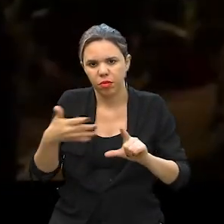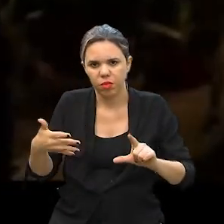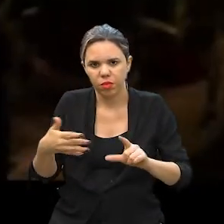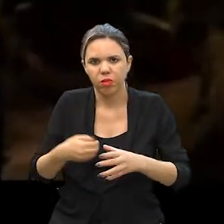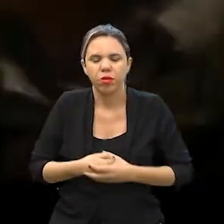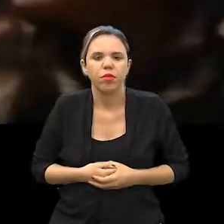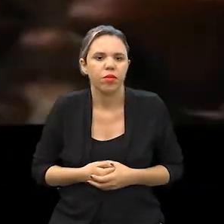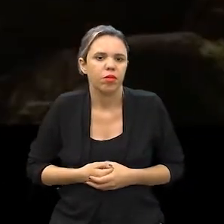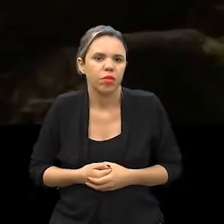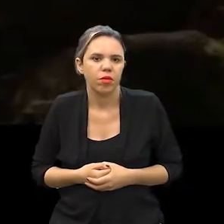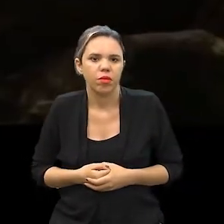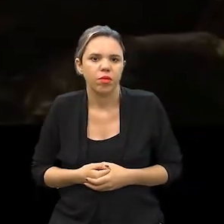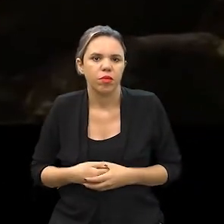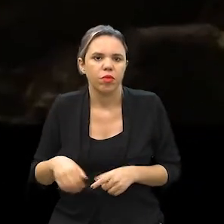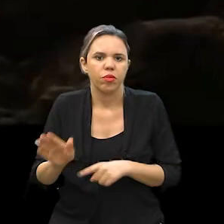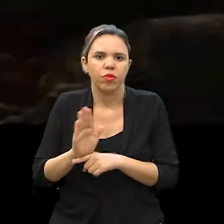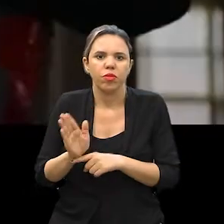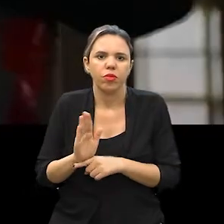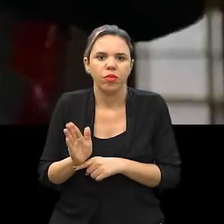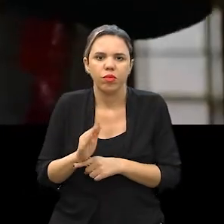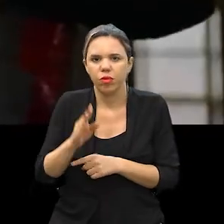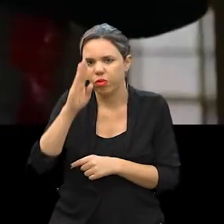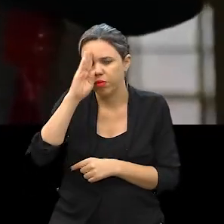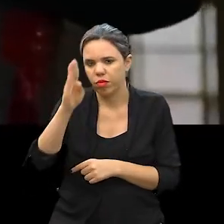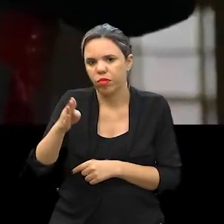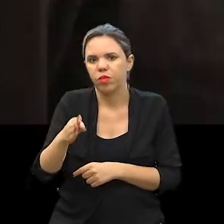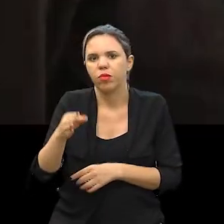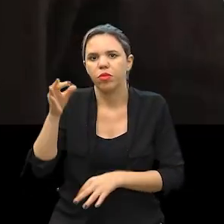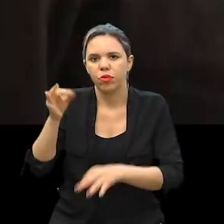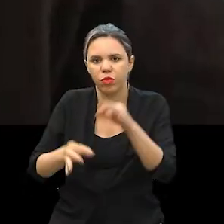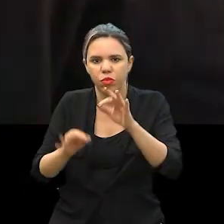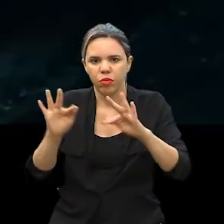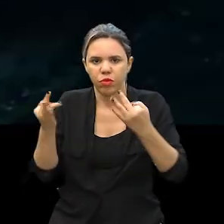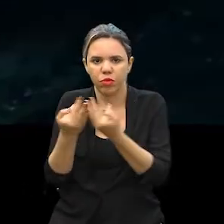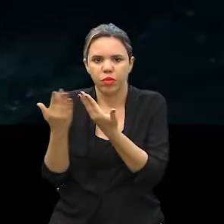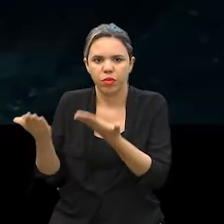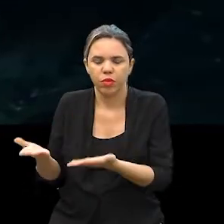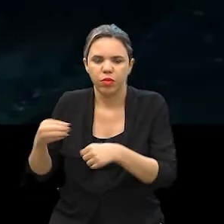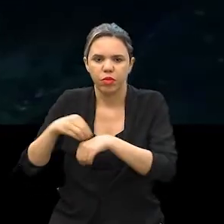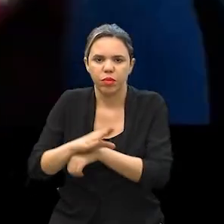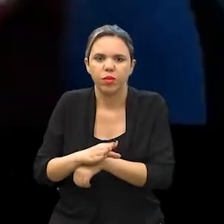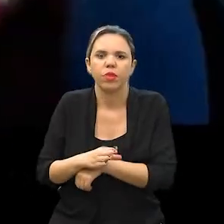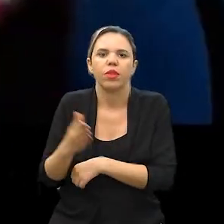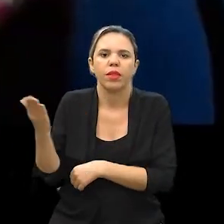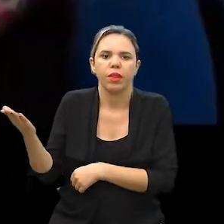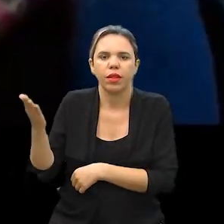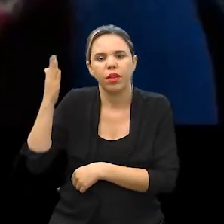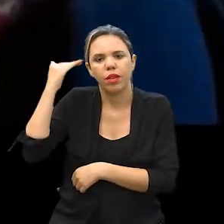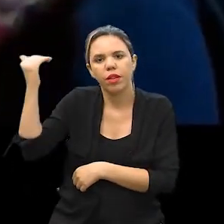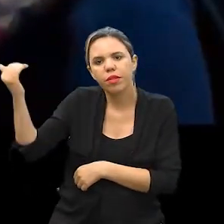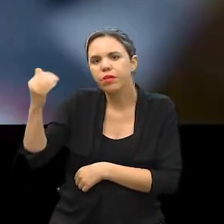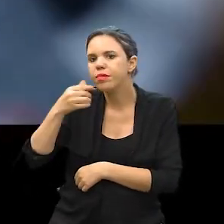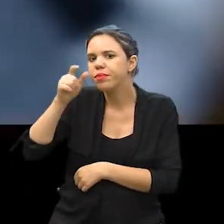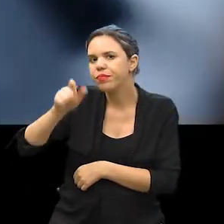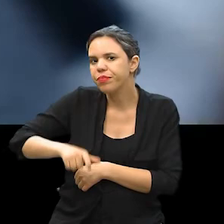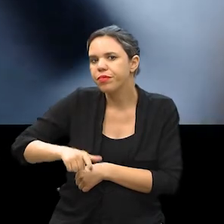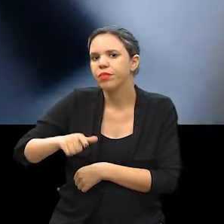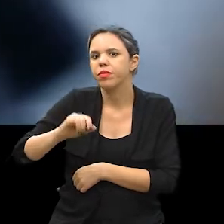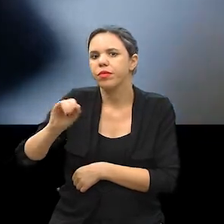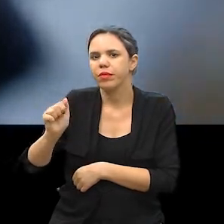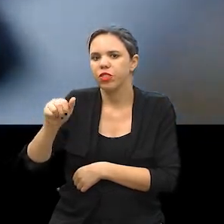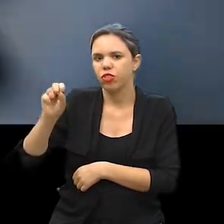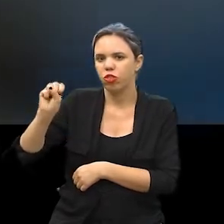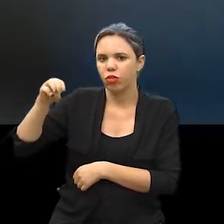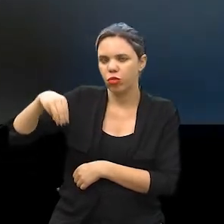Netflix. Entre os filmes, destaque para Justiça em Família, que traz Jason Momoa no elenco. Um